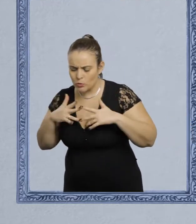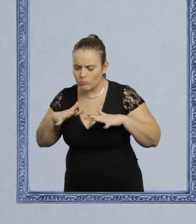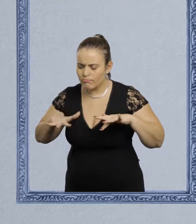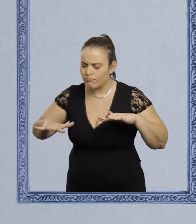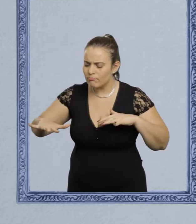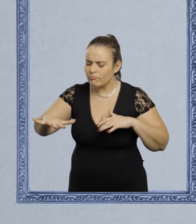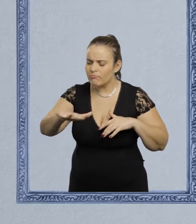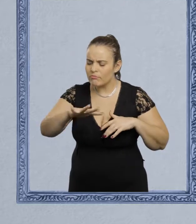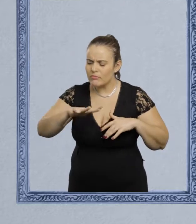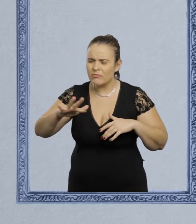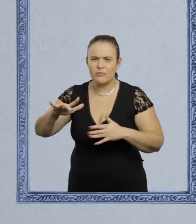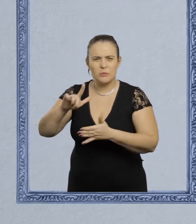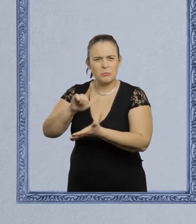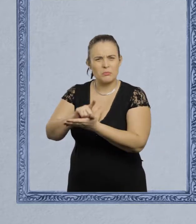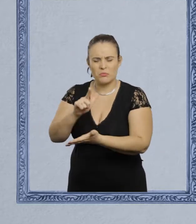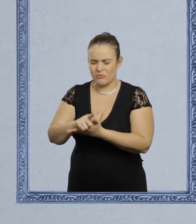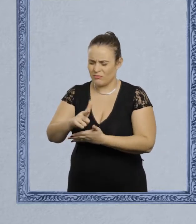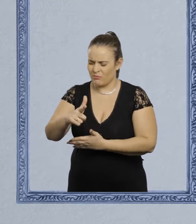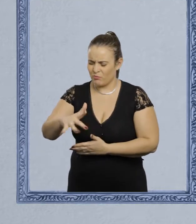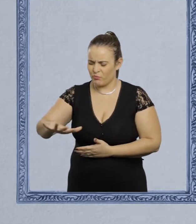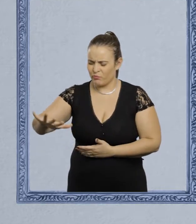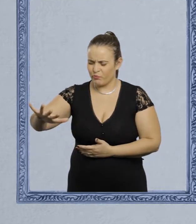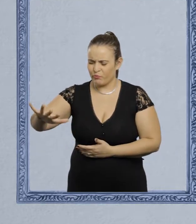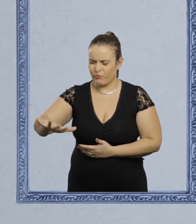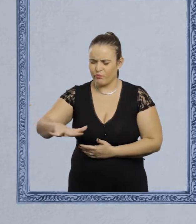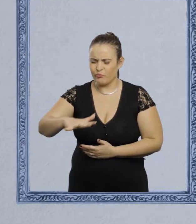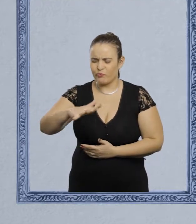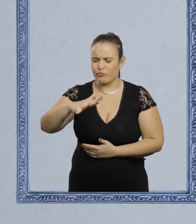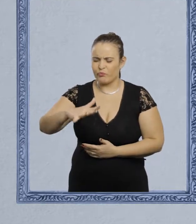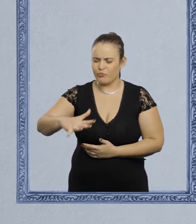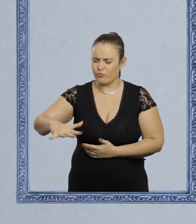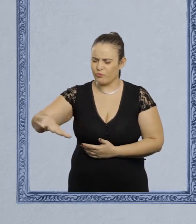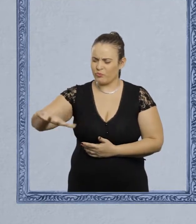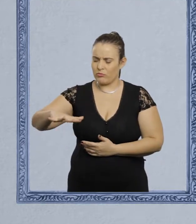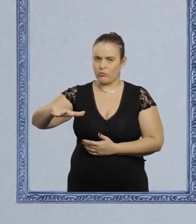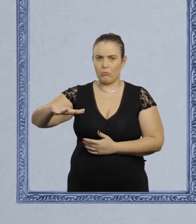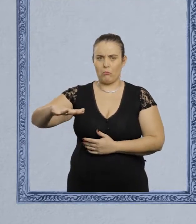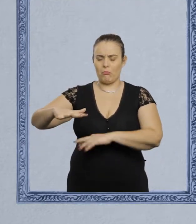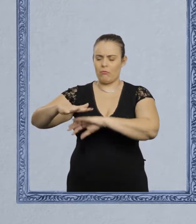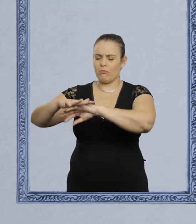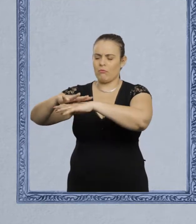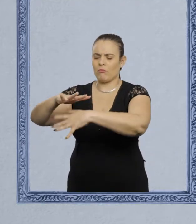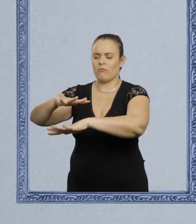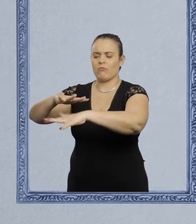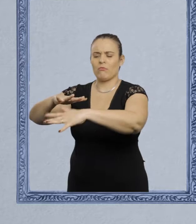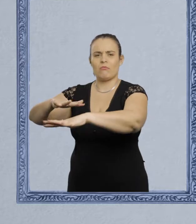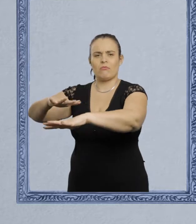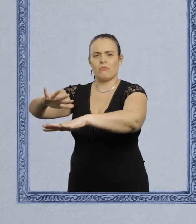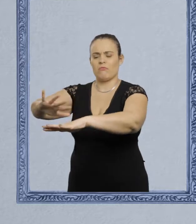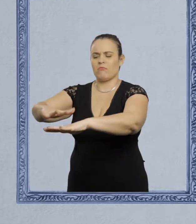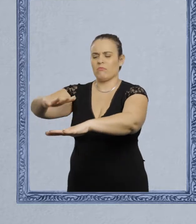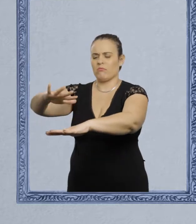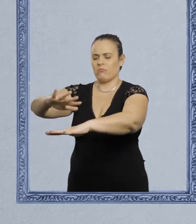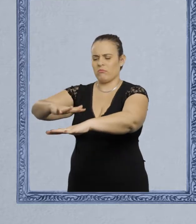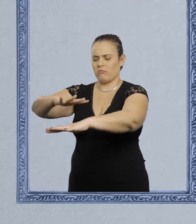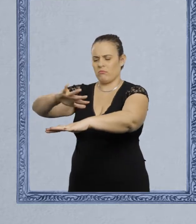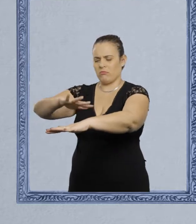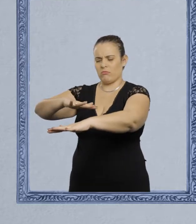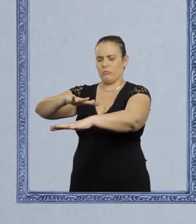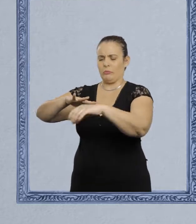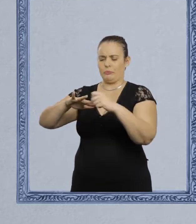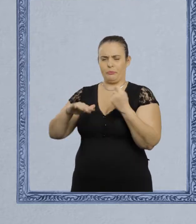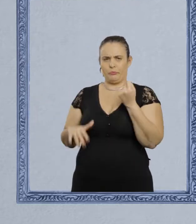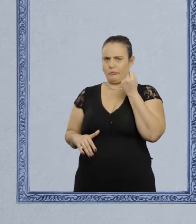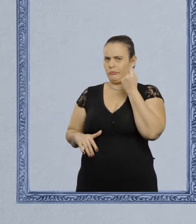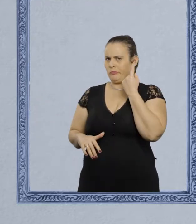Ele achou que era um papel flutuando, mas o papel estava indo contra a correnteza. Peter achou